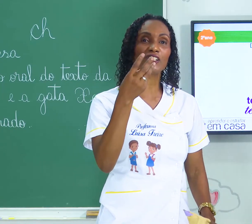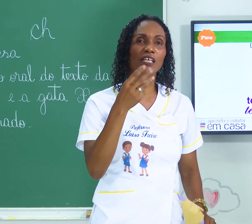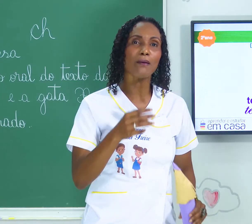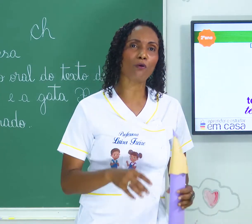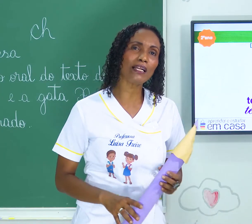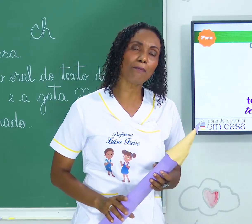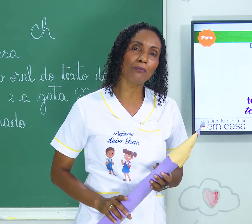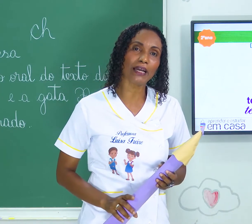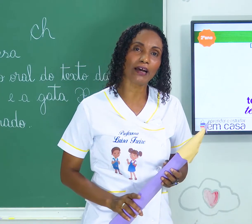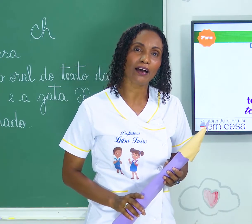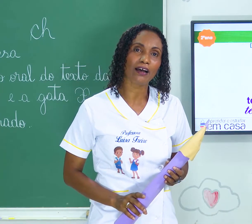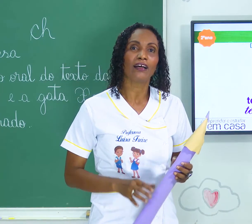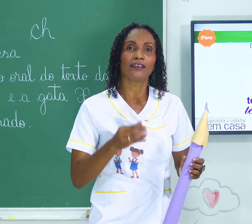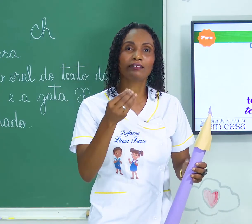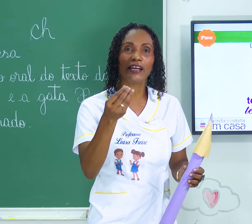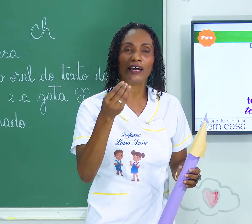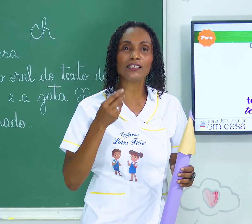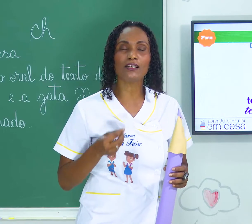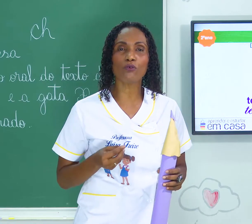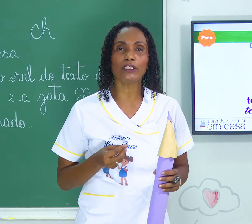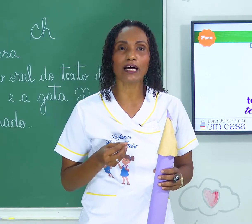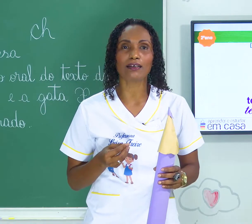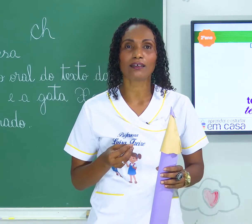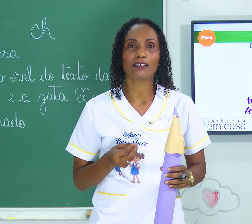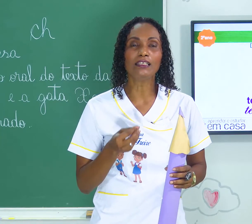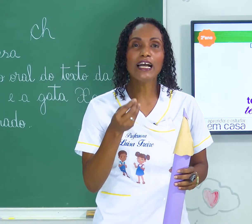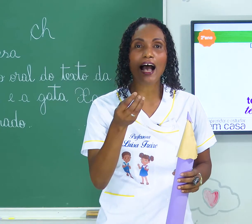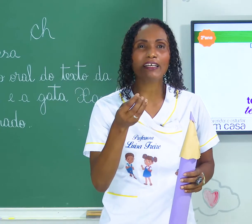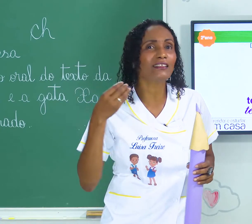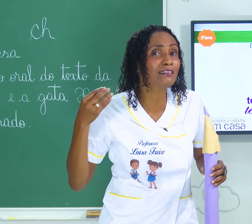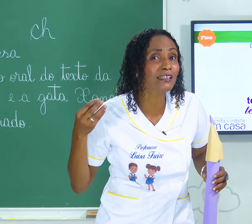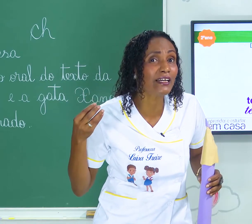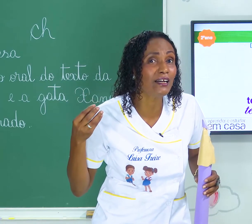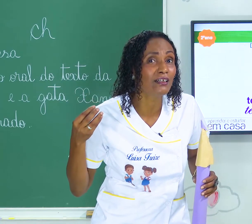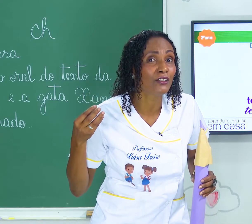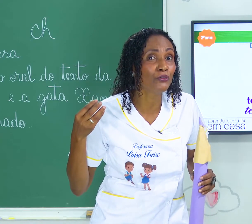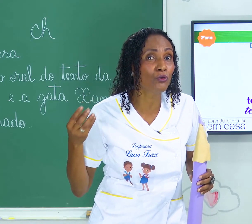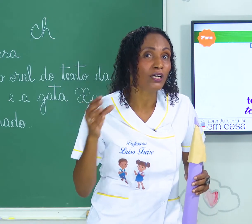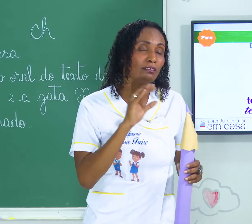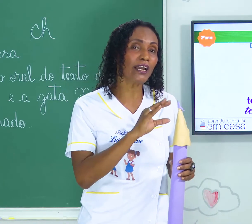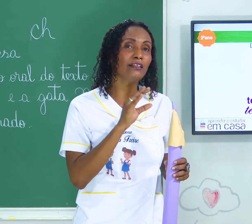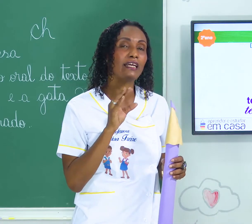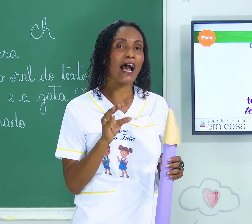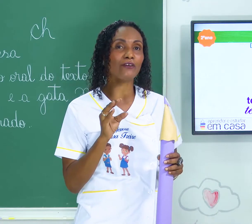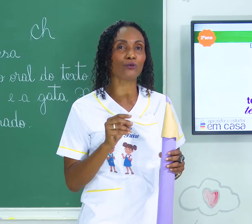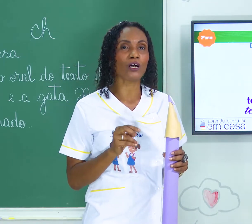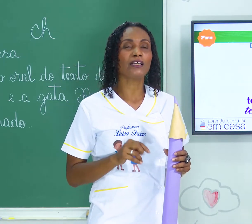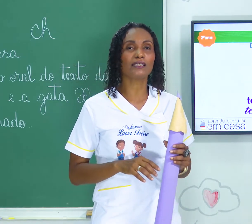três sílaba pode a primeira ter a segunda EA terceira do